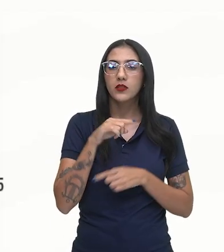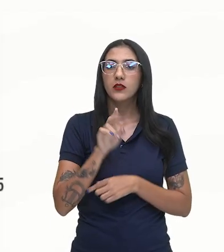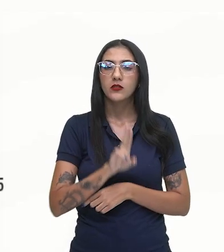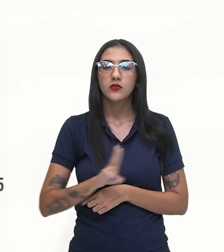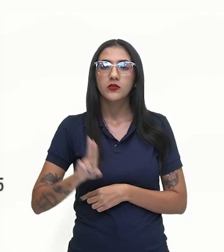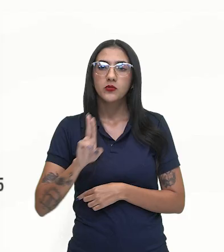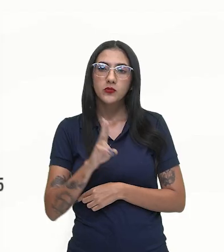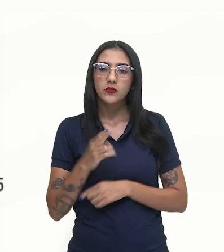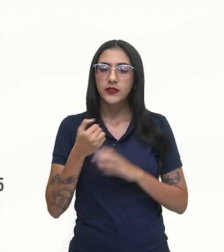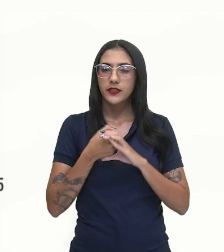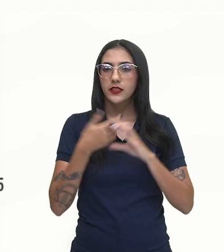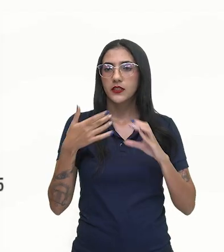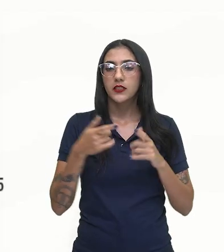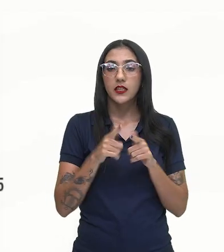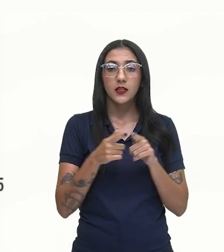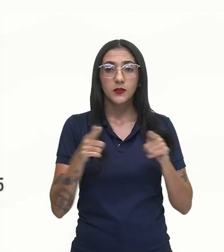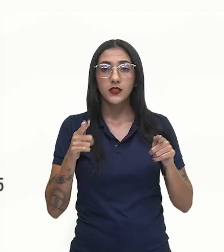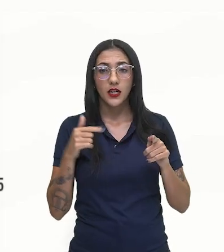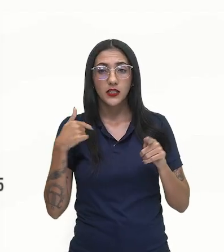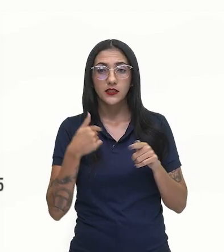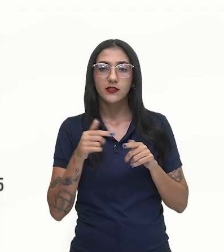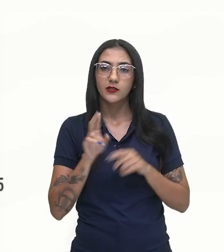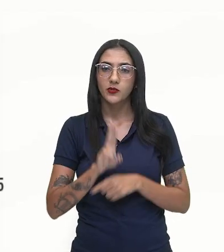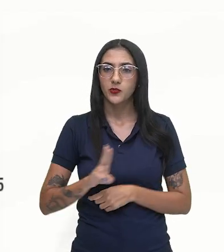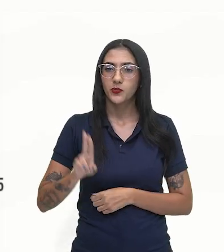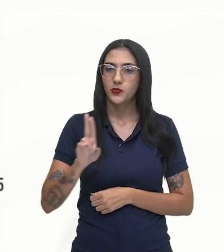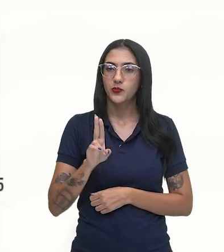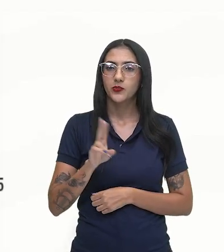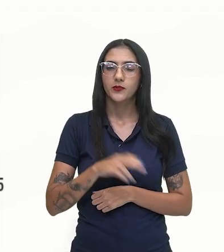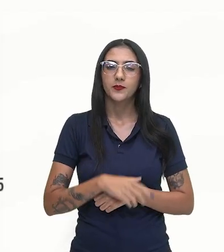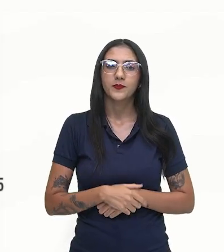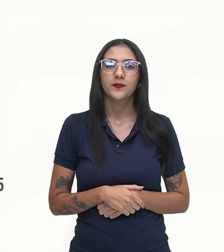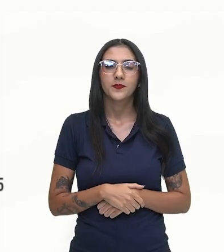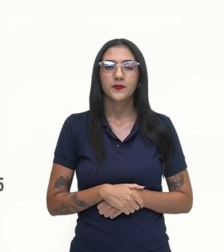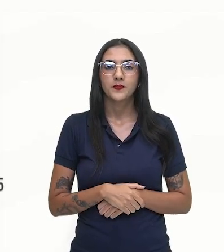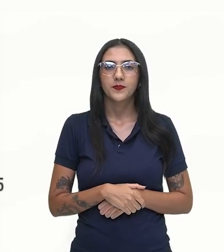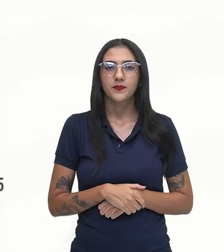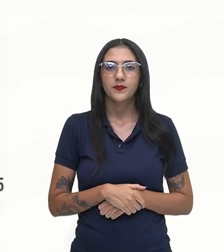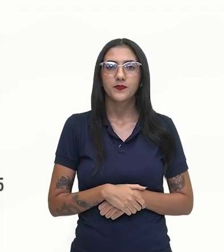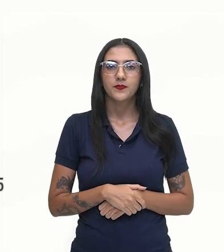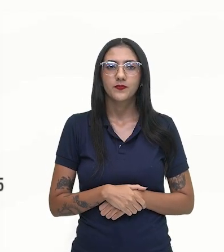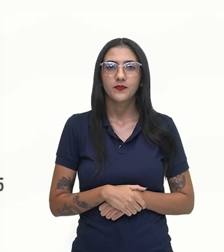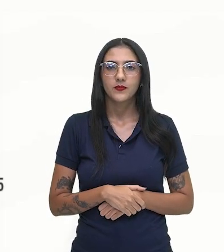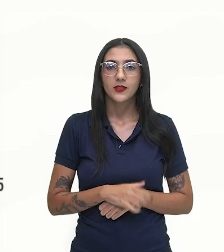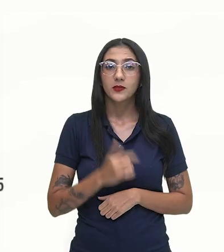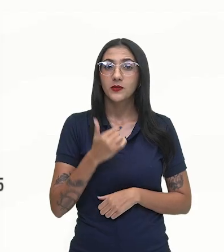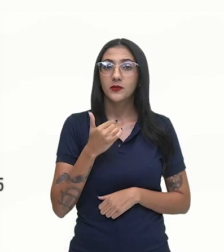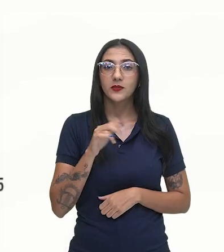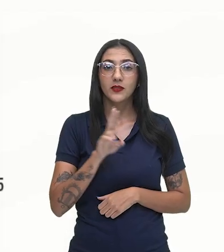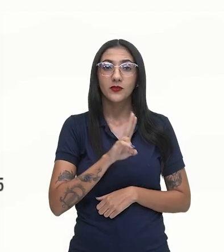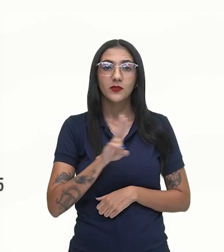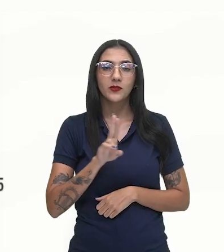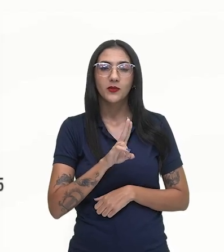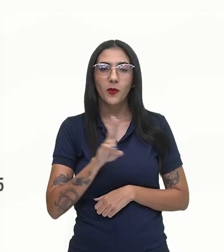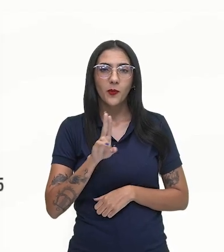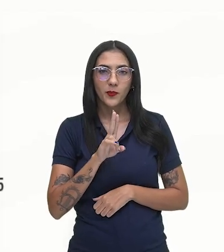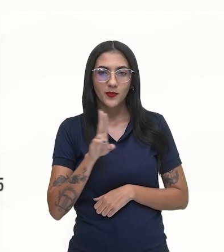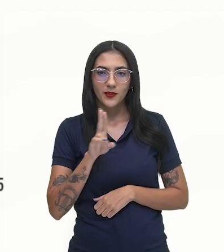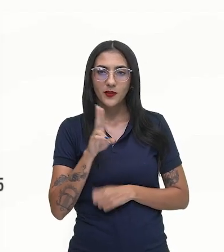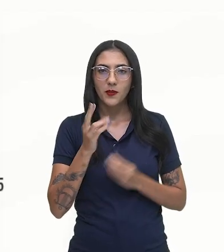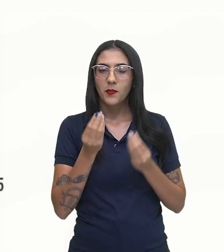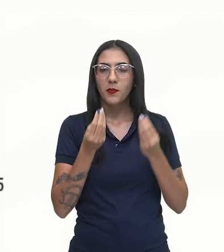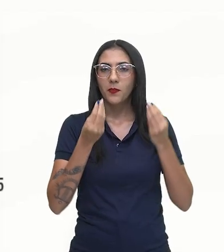conteúdos gramaticais que a gente ensina. Bom, eu não coloquei aqui o nome da letra, né?